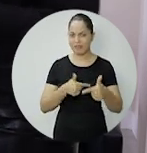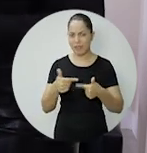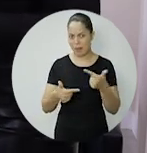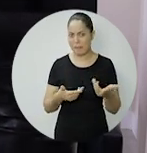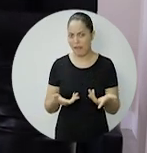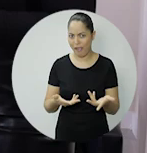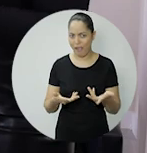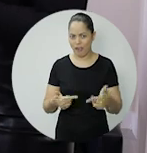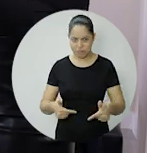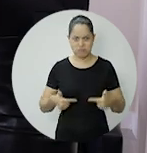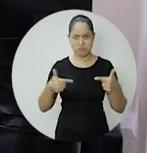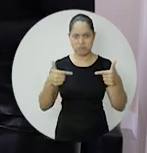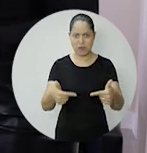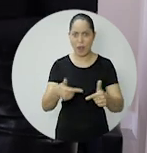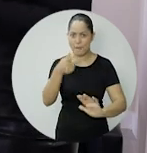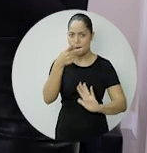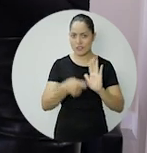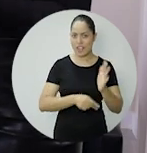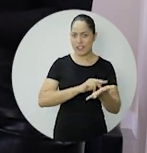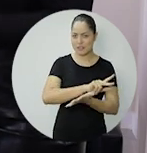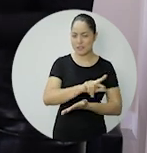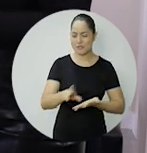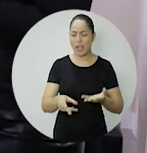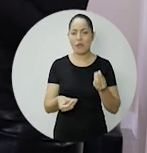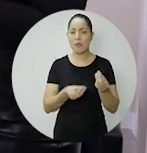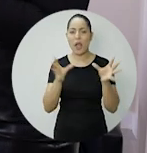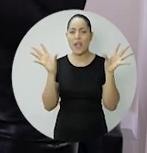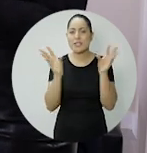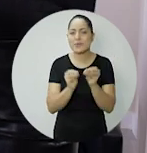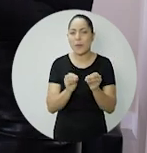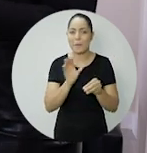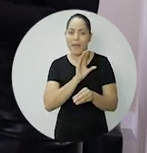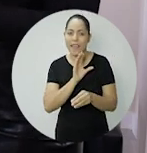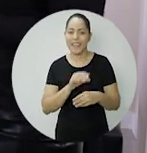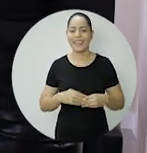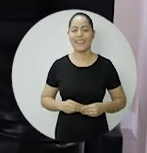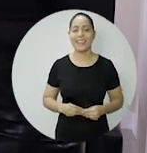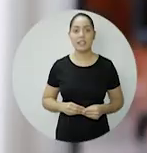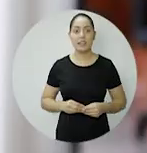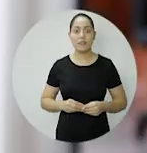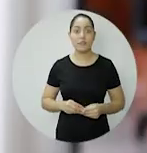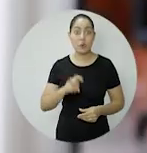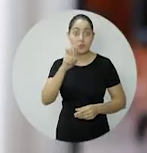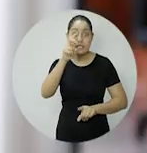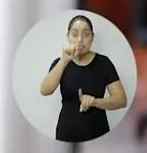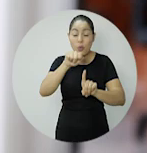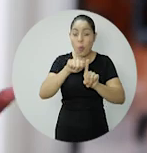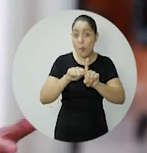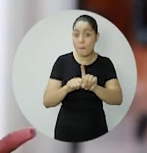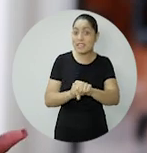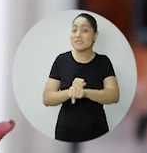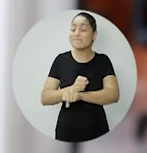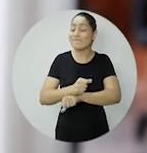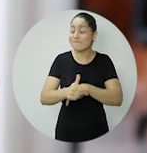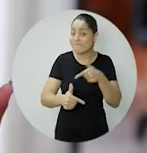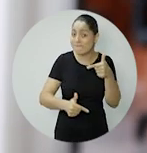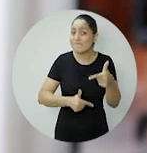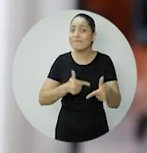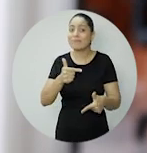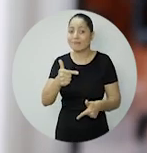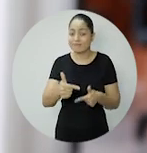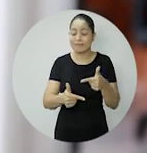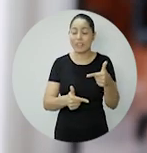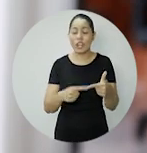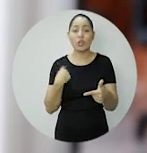muito ativo, né? Muitos projetos, muitos convênios. Resume um pouquinho pra gente. Foram 5 meses muito intensos, né? Assim,